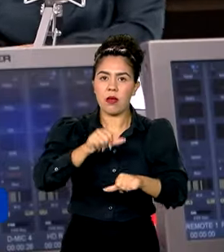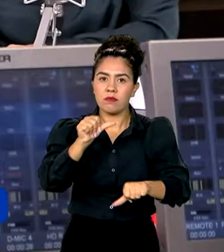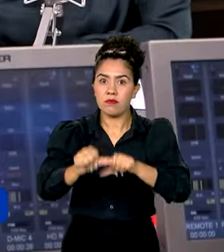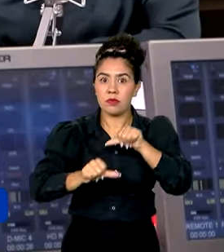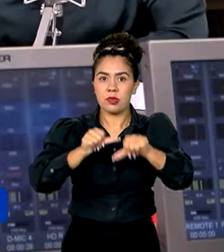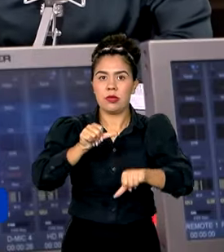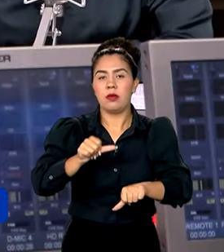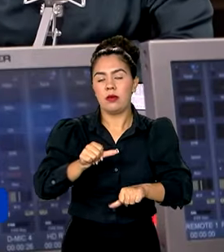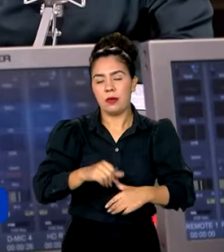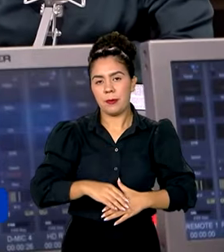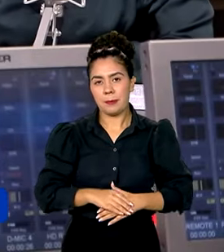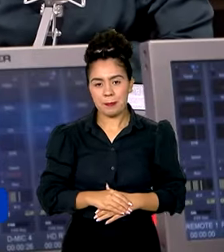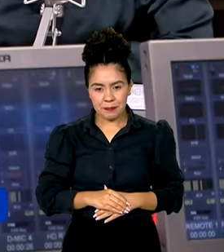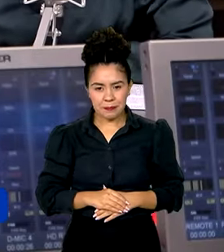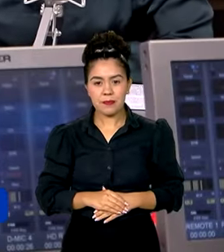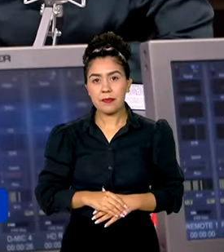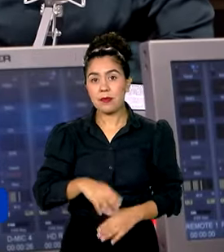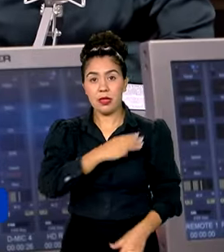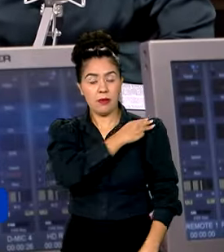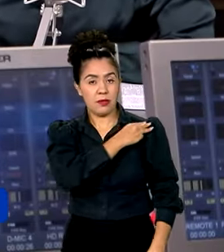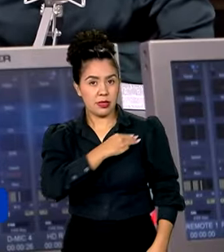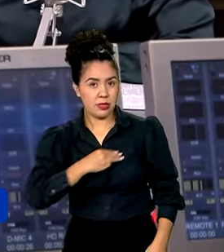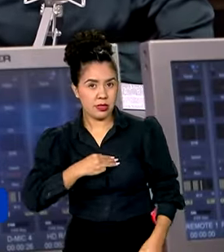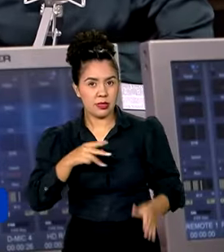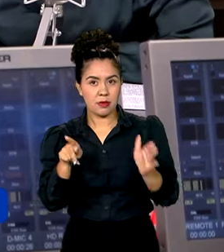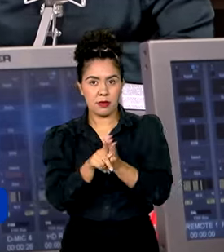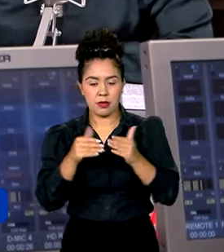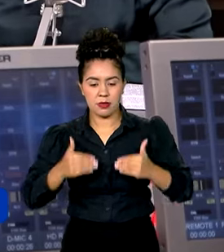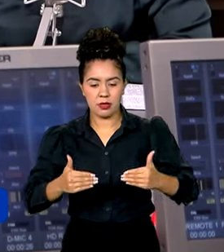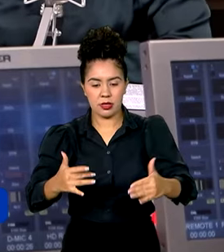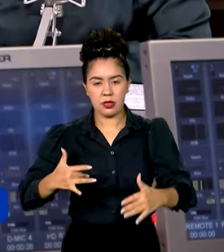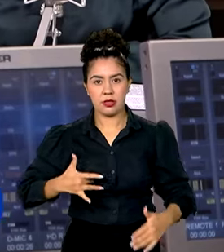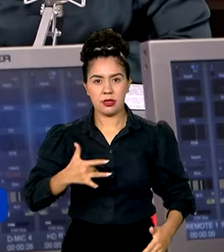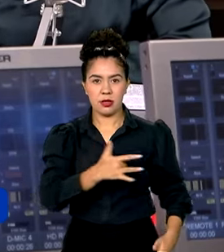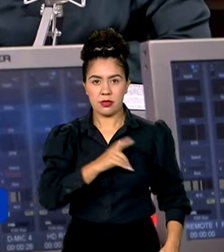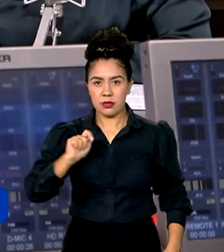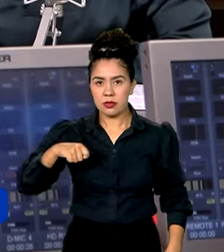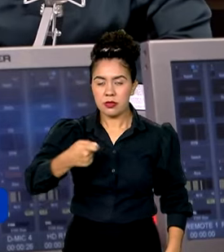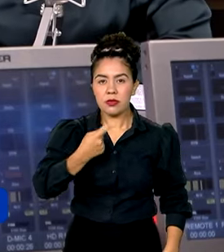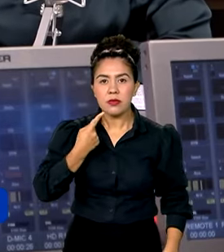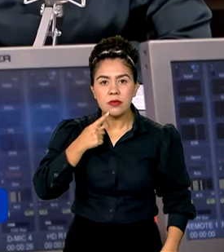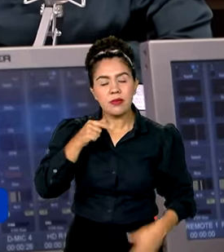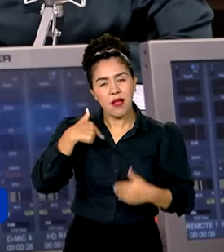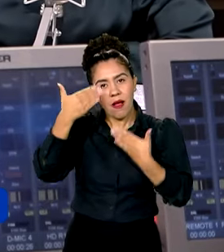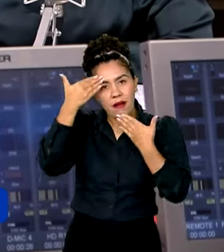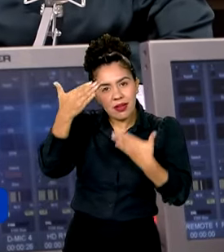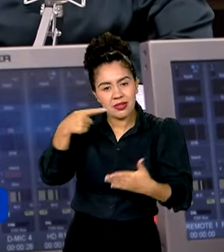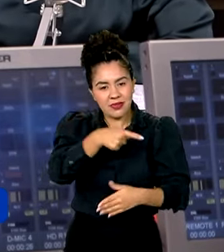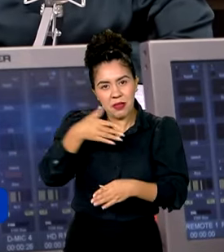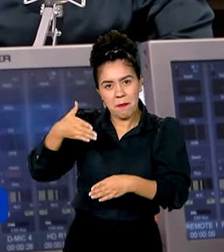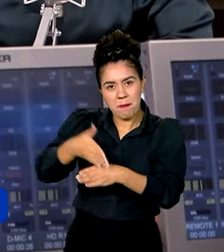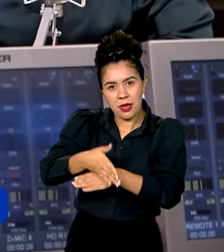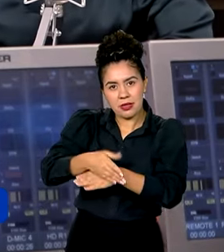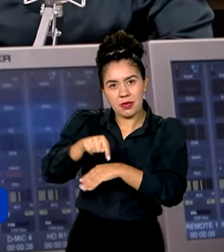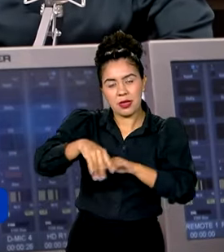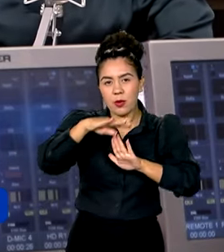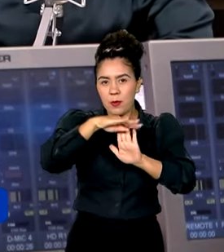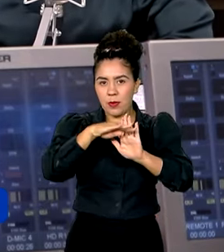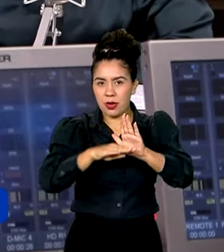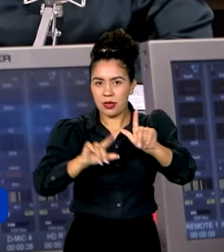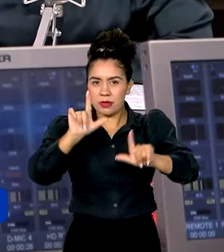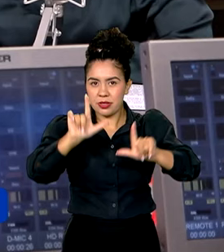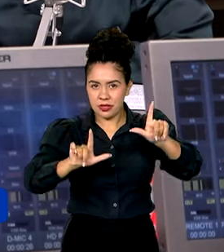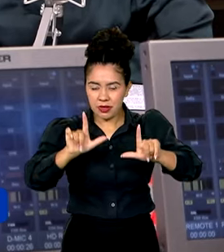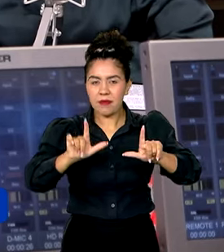gestão ministra nízia Trindade Quero agradecer sua presença aqui no Bom dia ministra não posso deixar de lhe passar as considerações